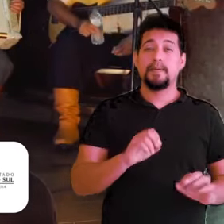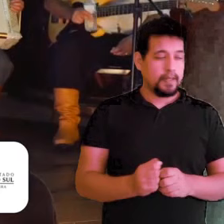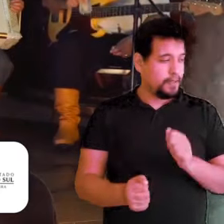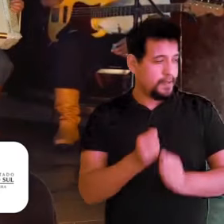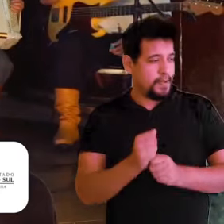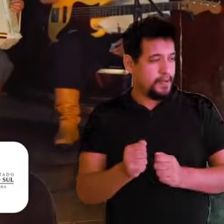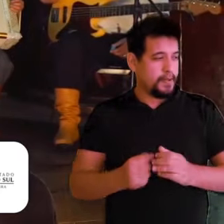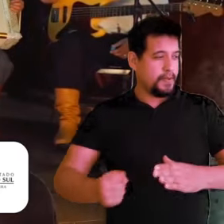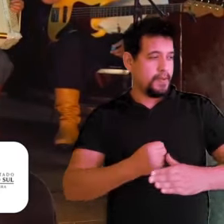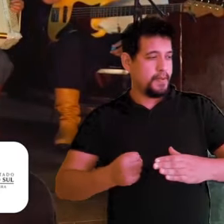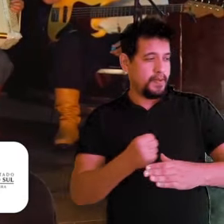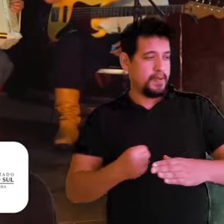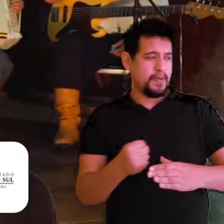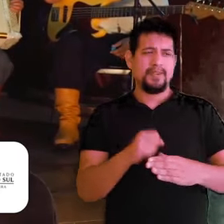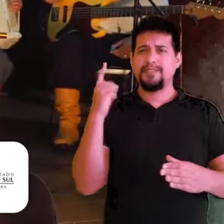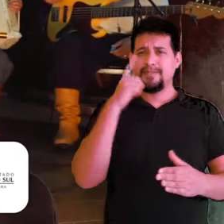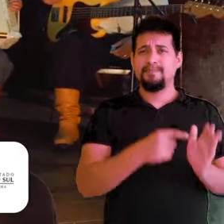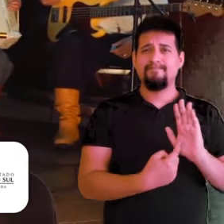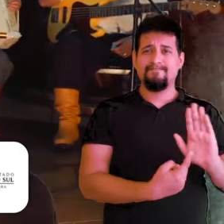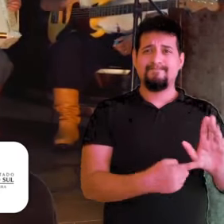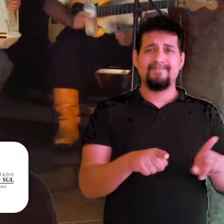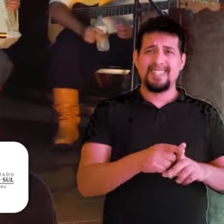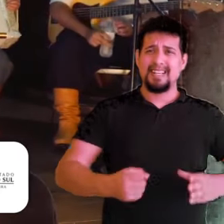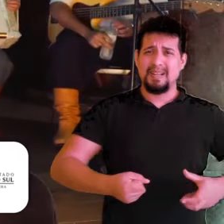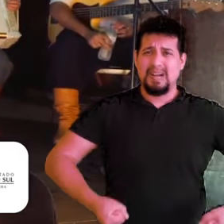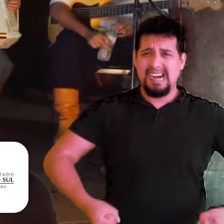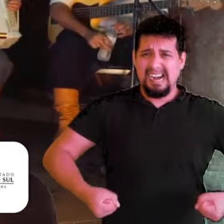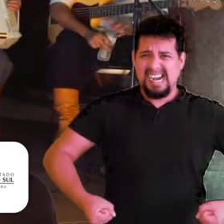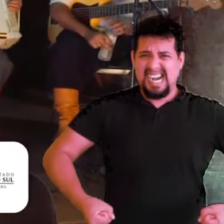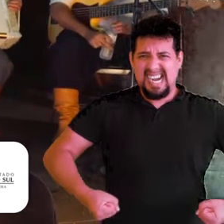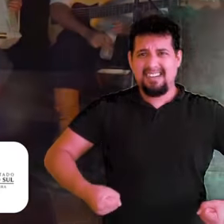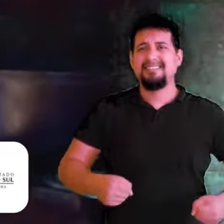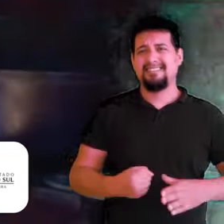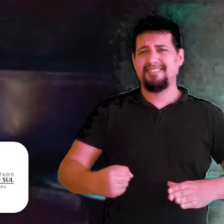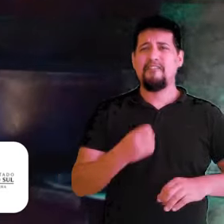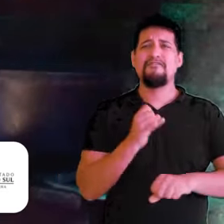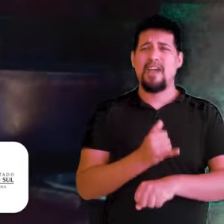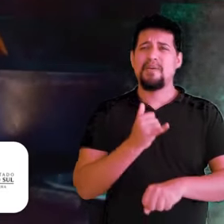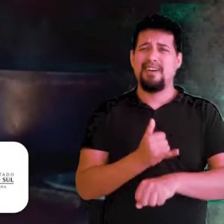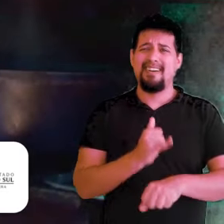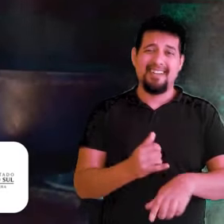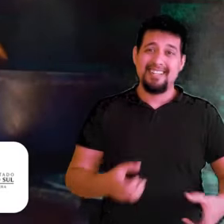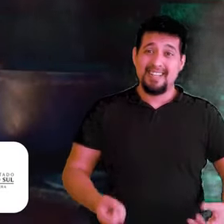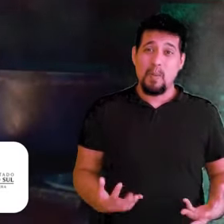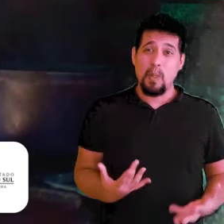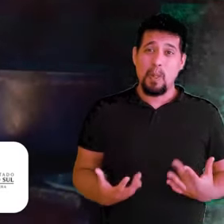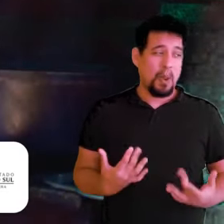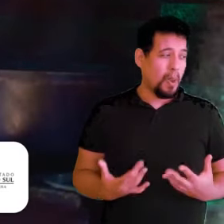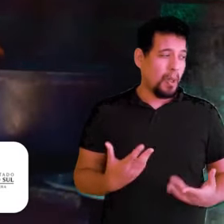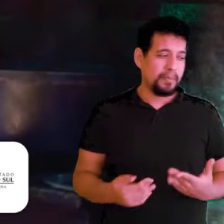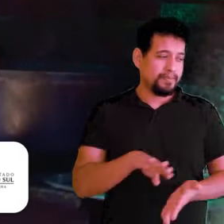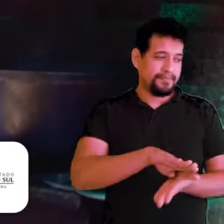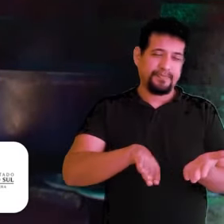carreterito aqui, ó. Do capricha, Márcio. Só que eu não consigo. Tá difícil de mostrar pra você, porque essa panela de ferro é muito pesada. E o carreteiro, o charque tá aqui